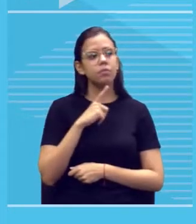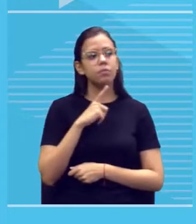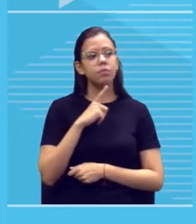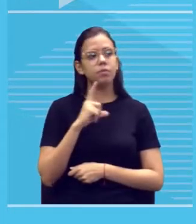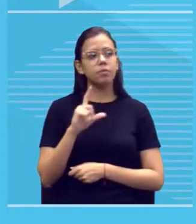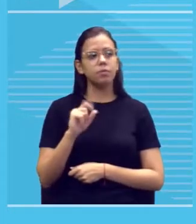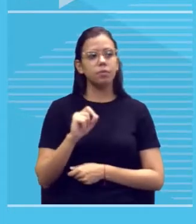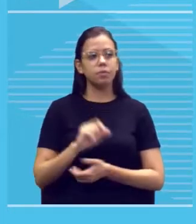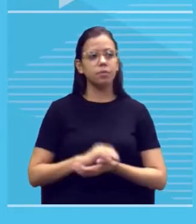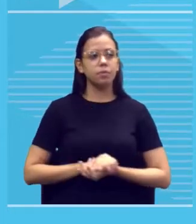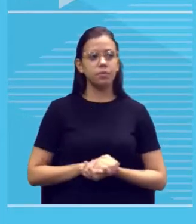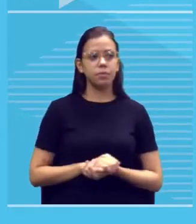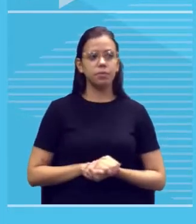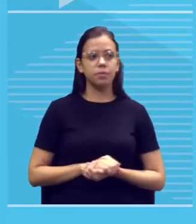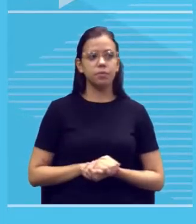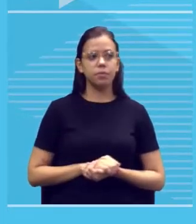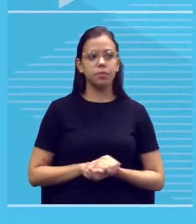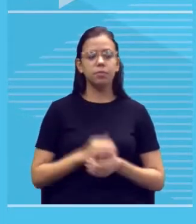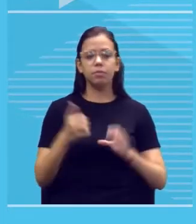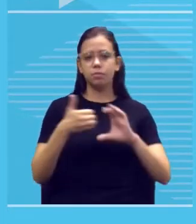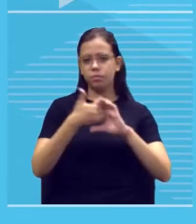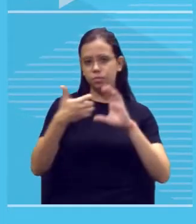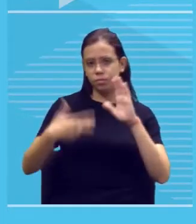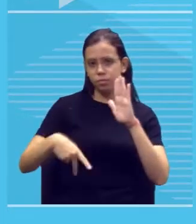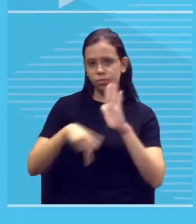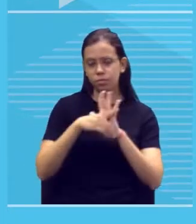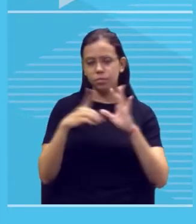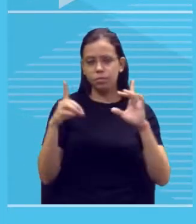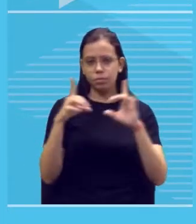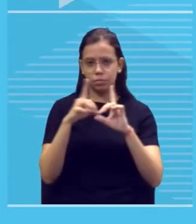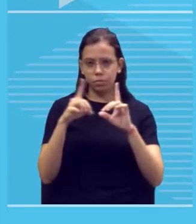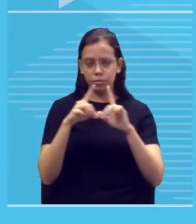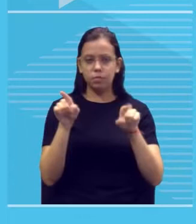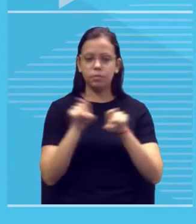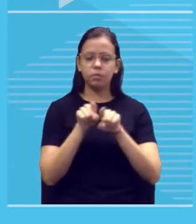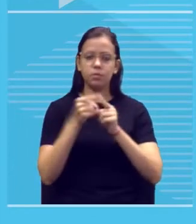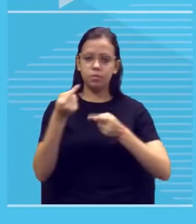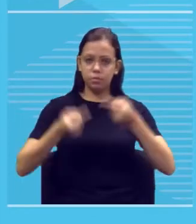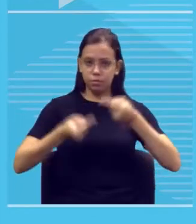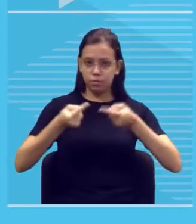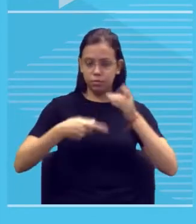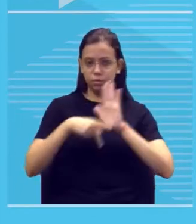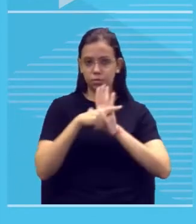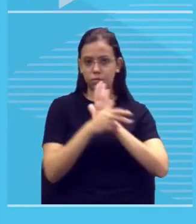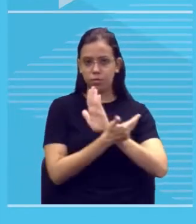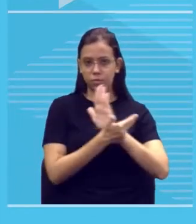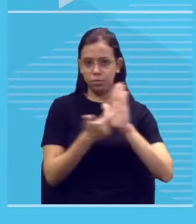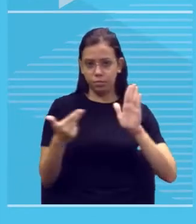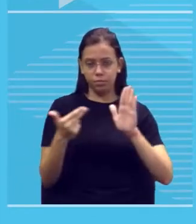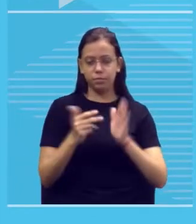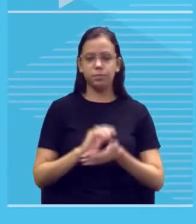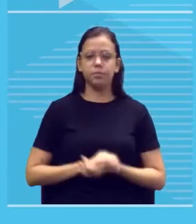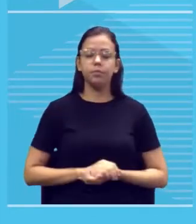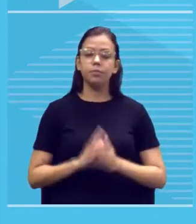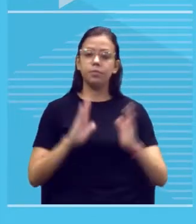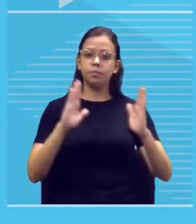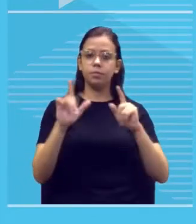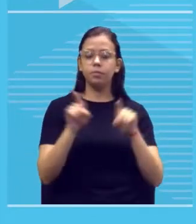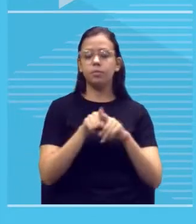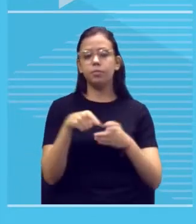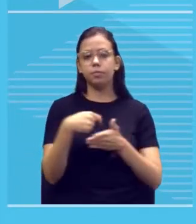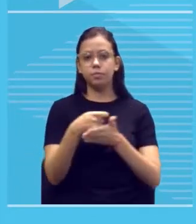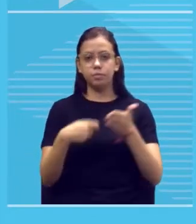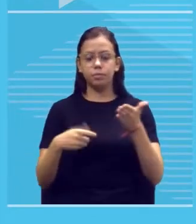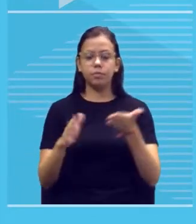é didática política do Uber nessa época ele escreve algumas peças como